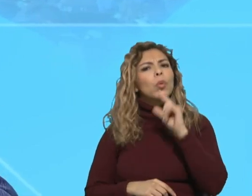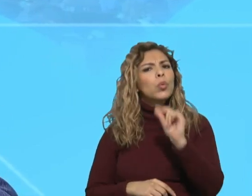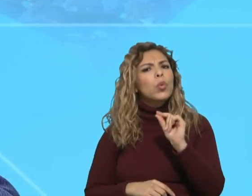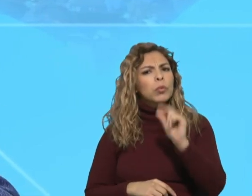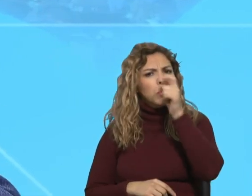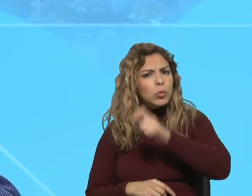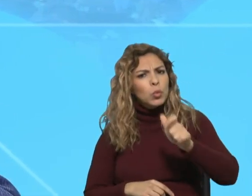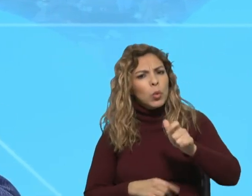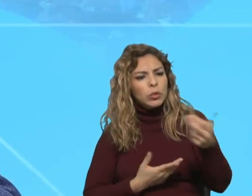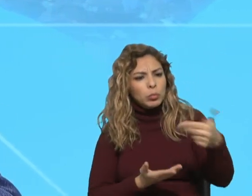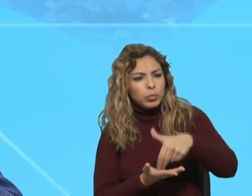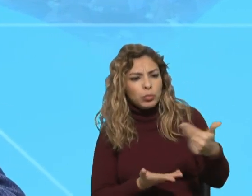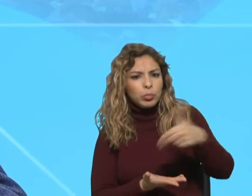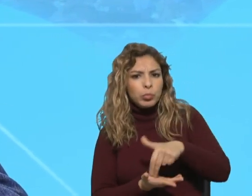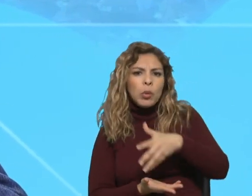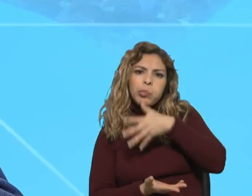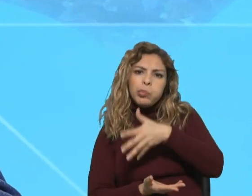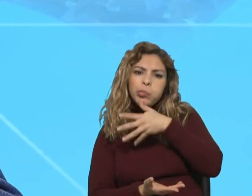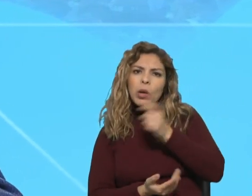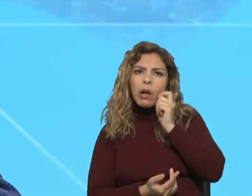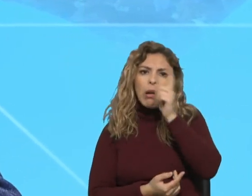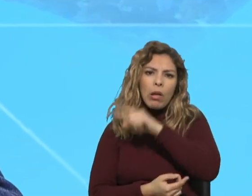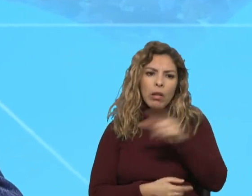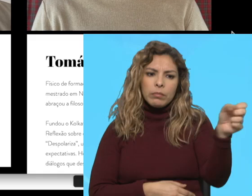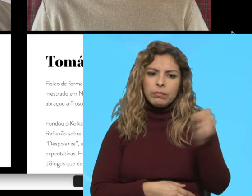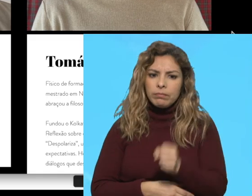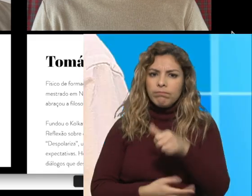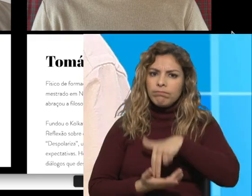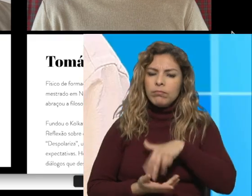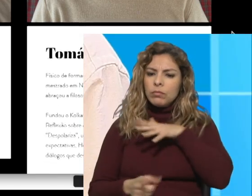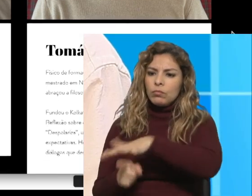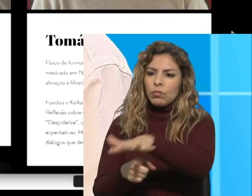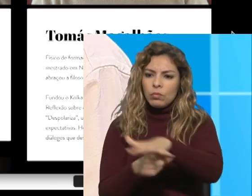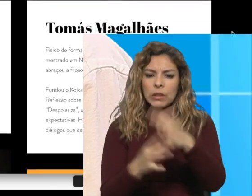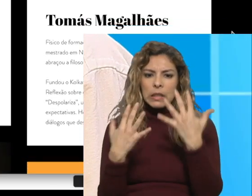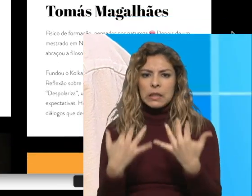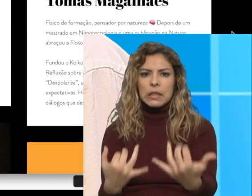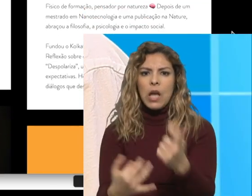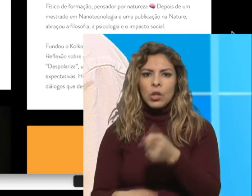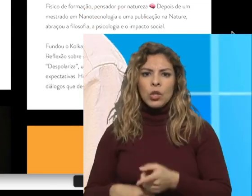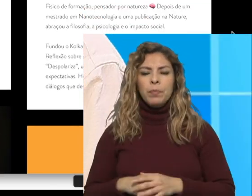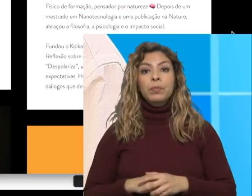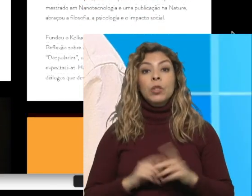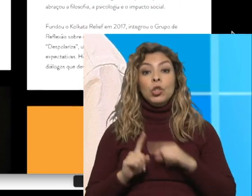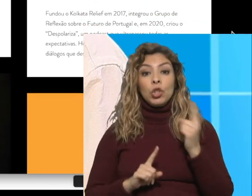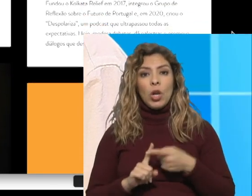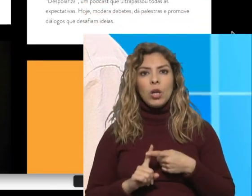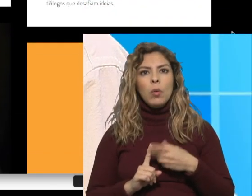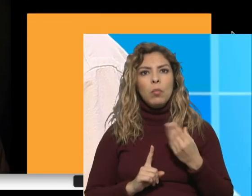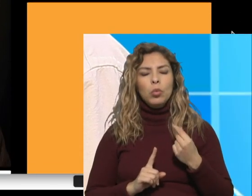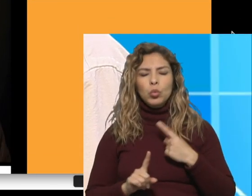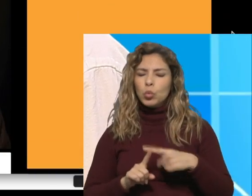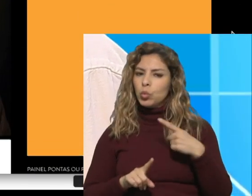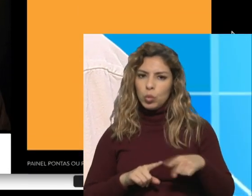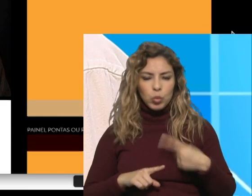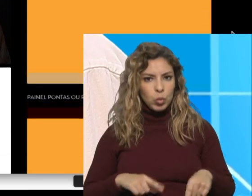que comunicadores passarão pela aula magna e que por certo serão inspiradores? Olha, nós temos este ano um painel muito diverso, que é